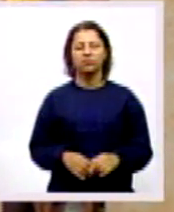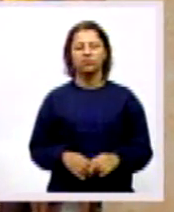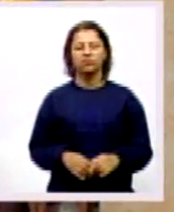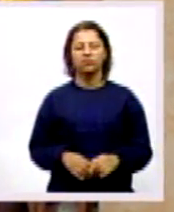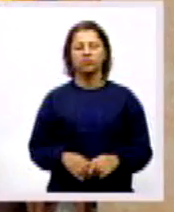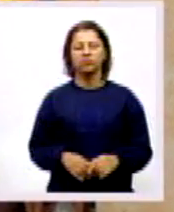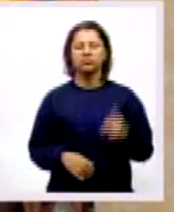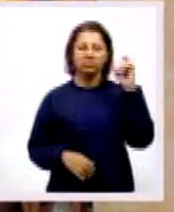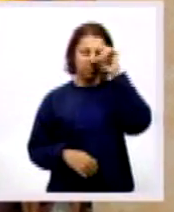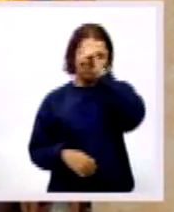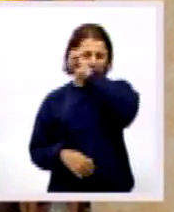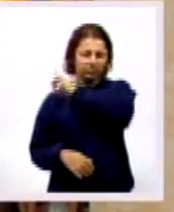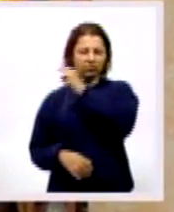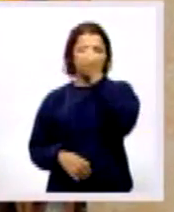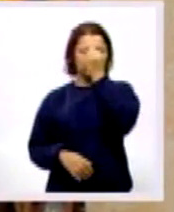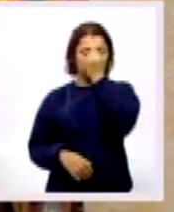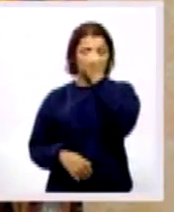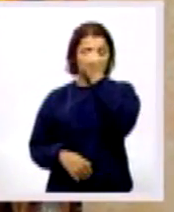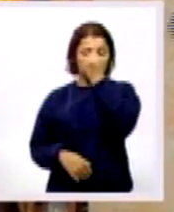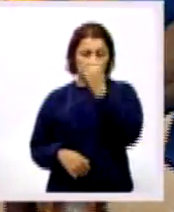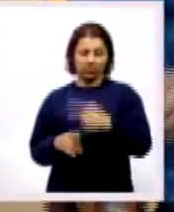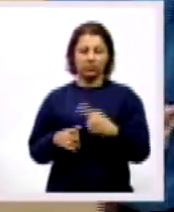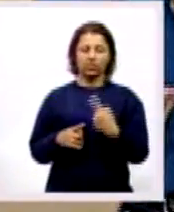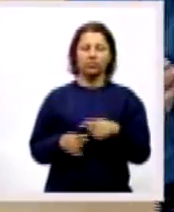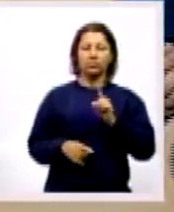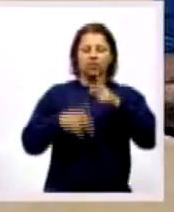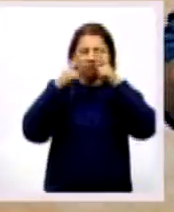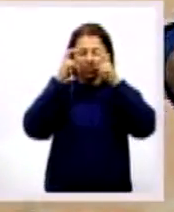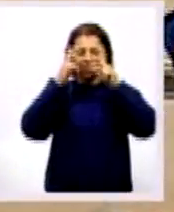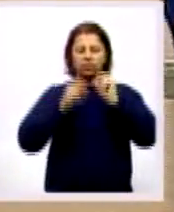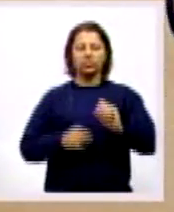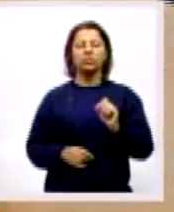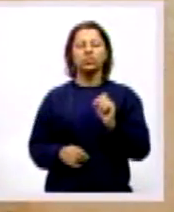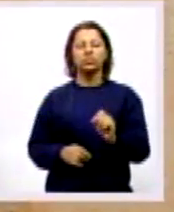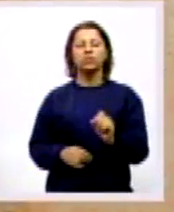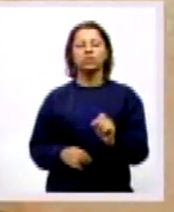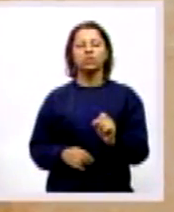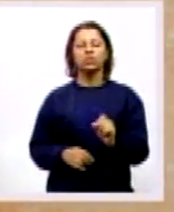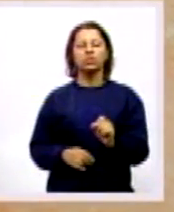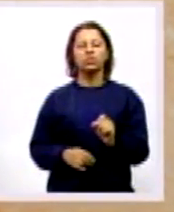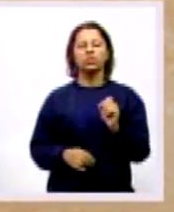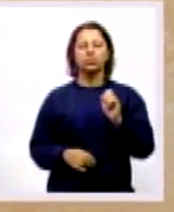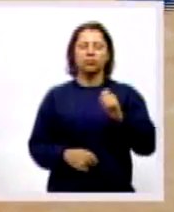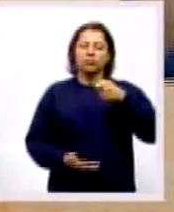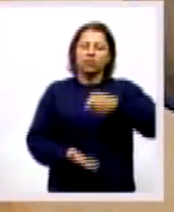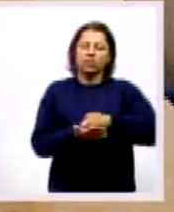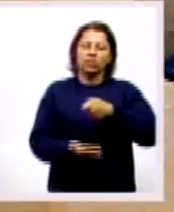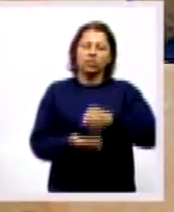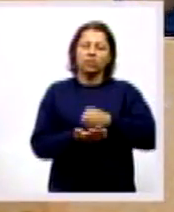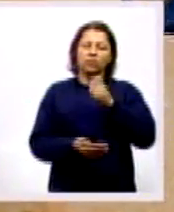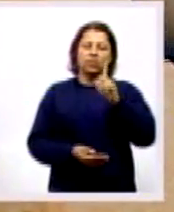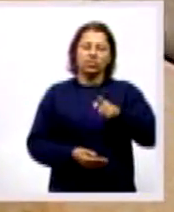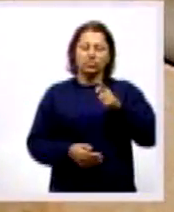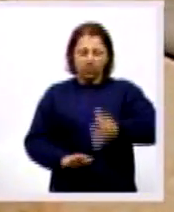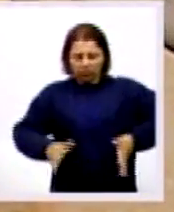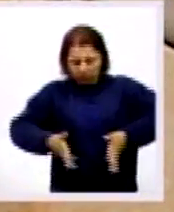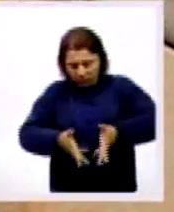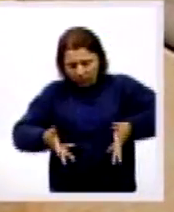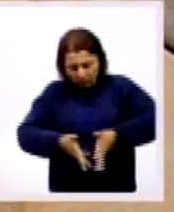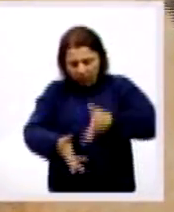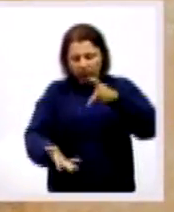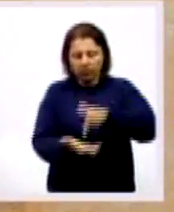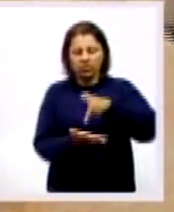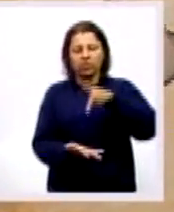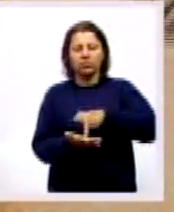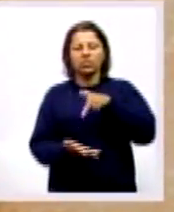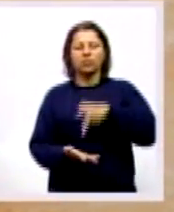Aí é duro, porque você percebe que aquilo que deveria ser o elan vital, como dizia de maneira tão